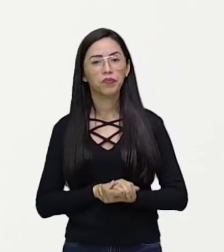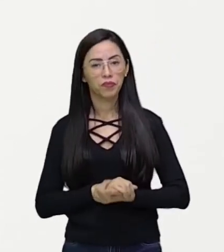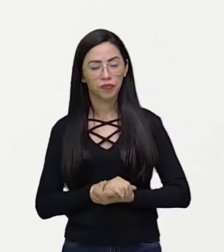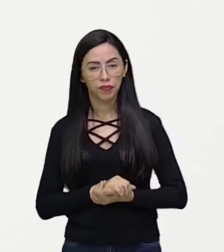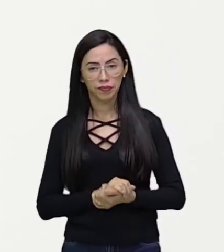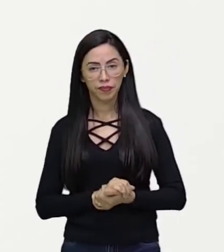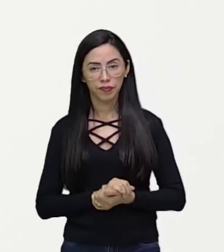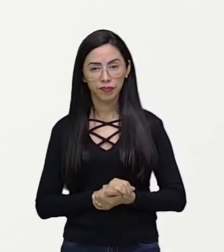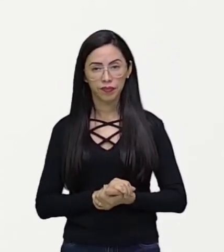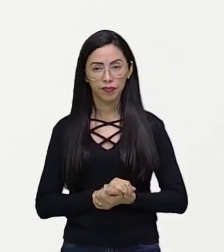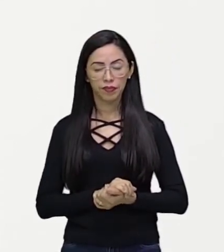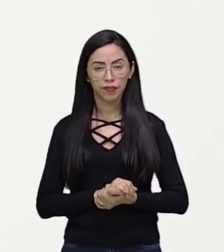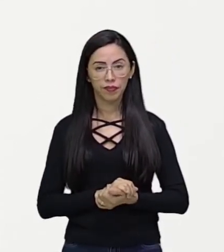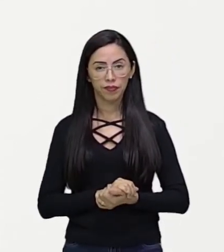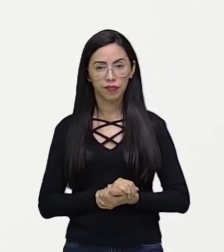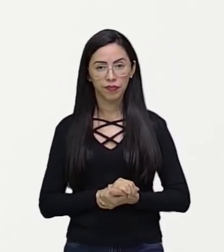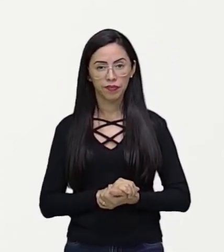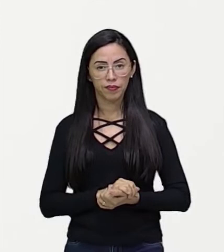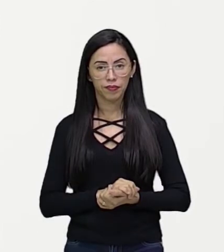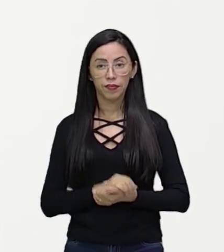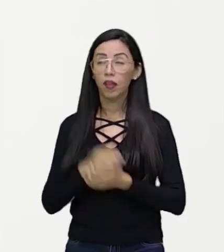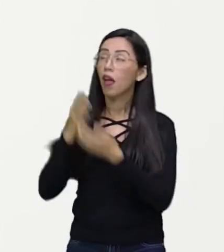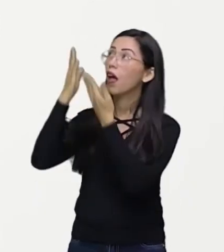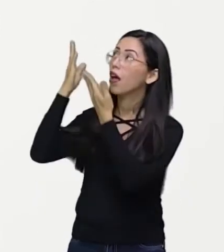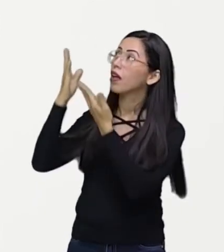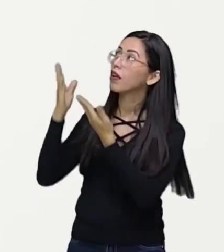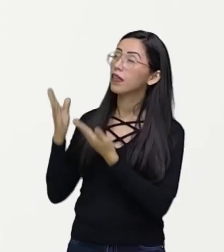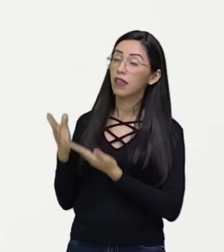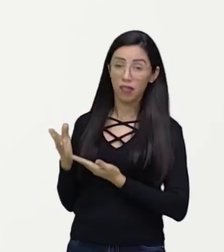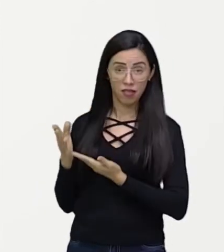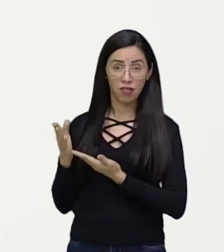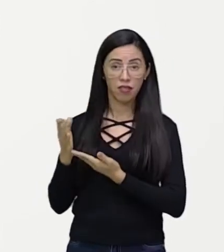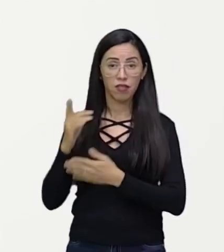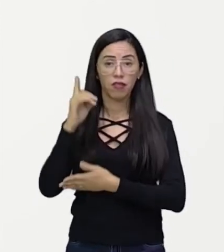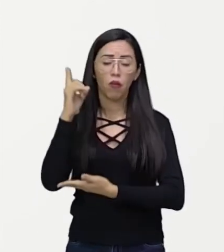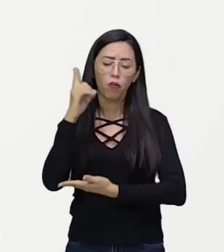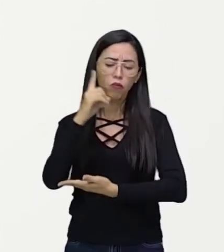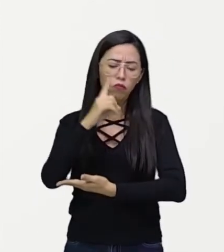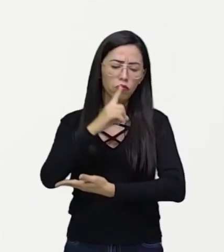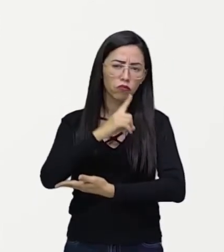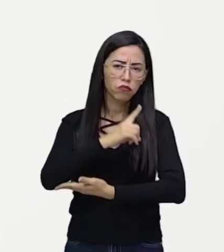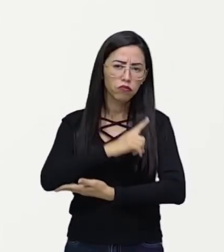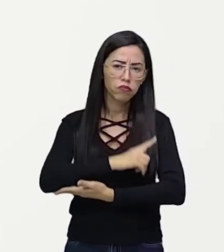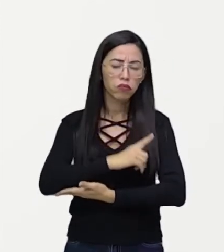e miligrama. Esses são os submúltiplos